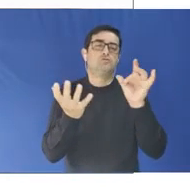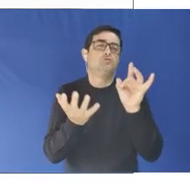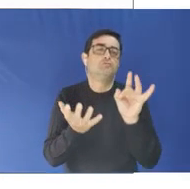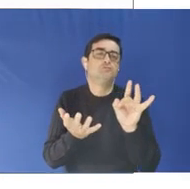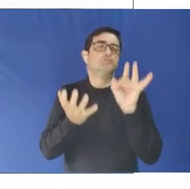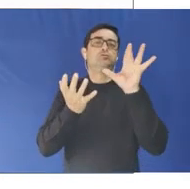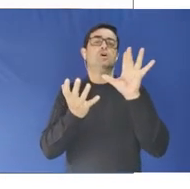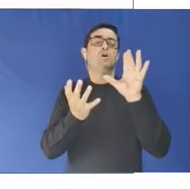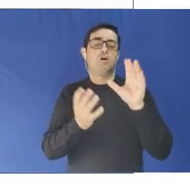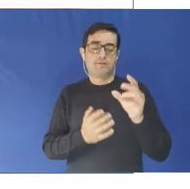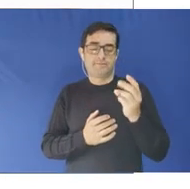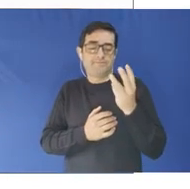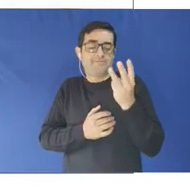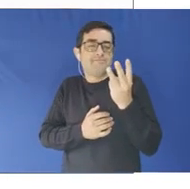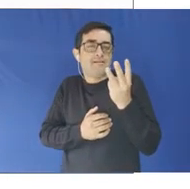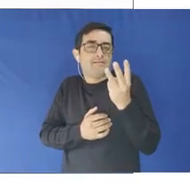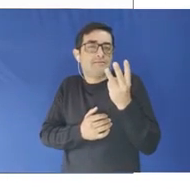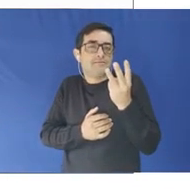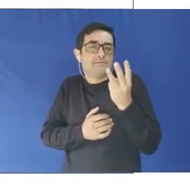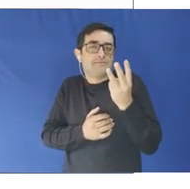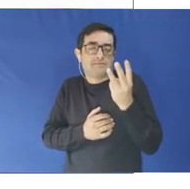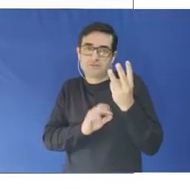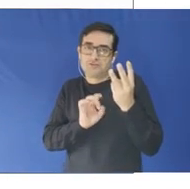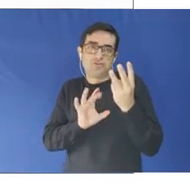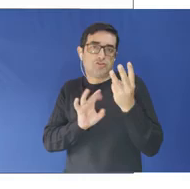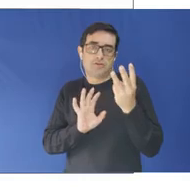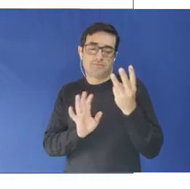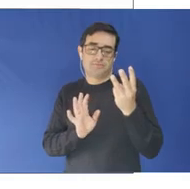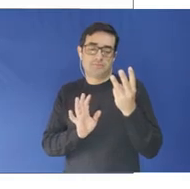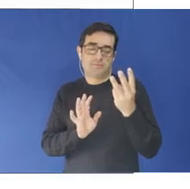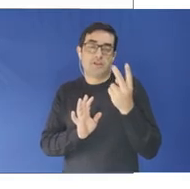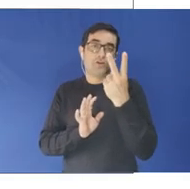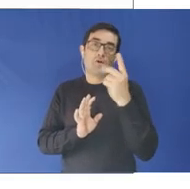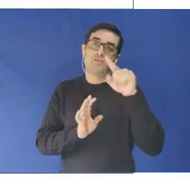núcleo tivesse apenas quase 3 prótons. E os outros?